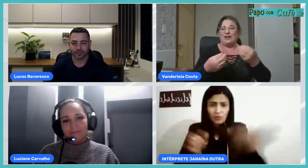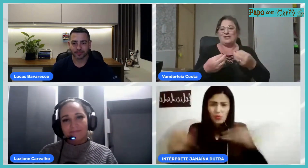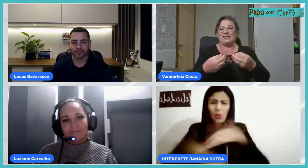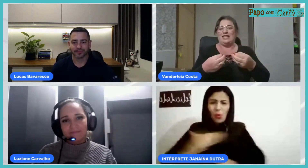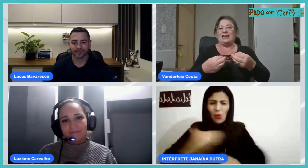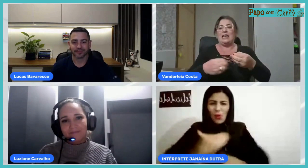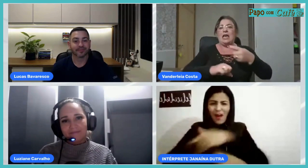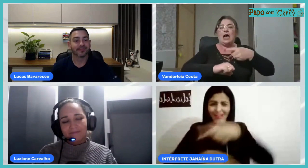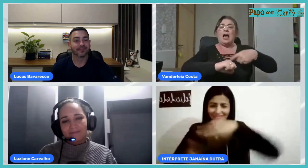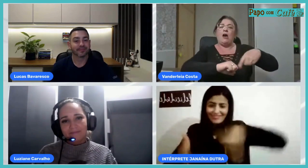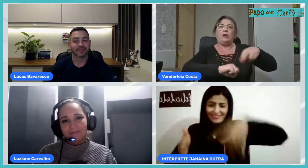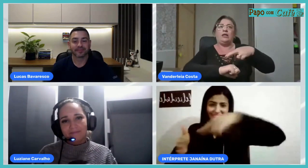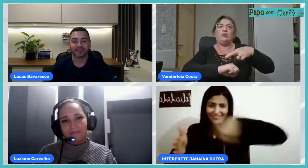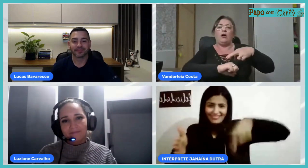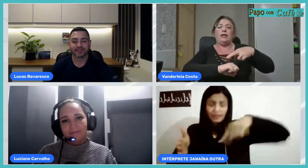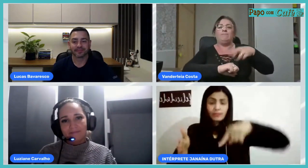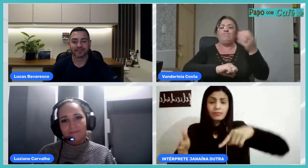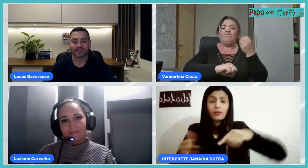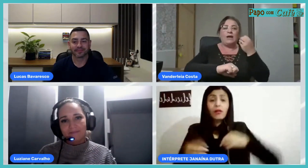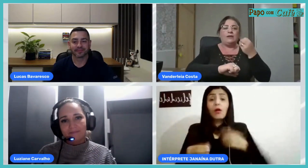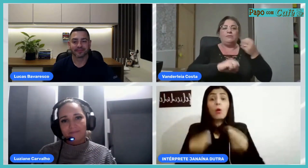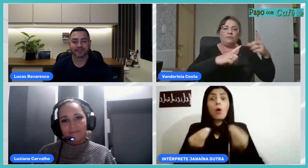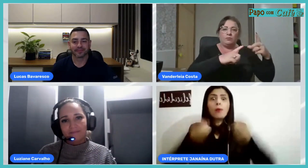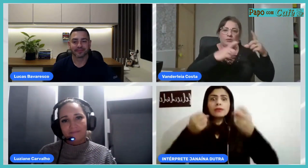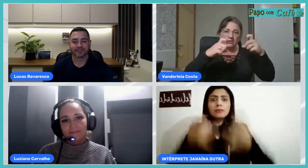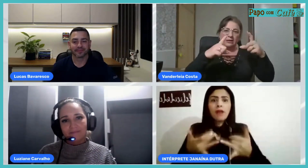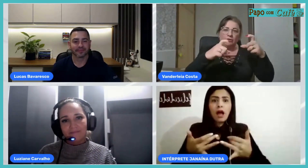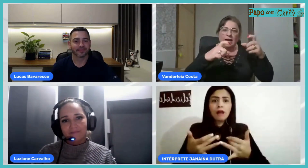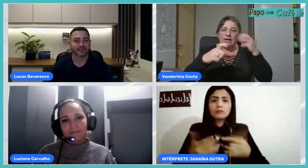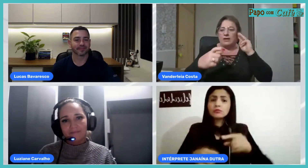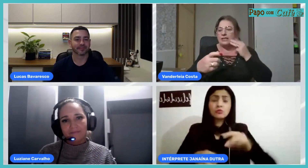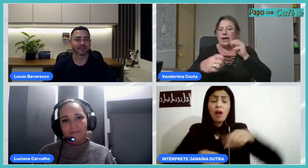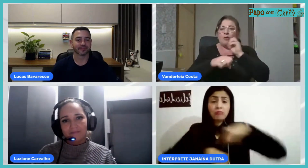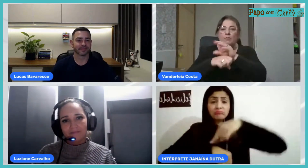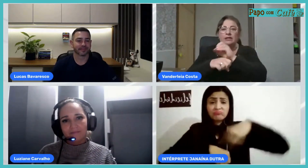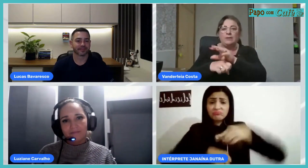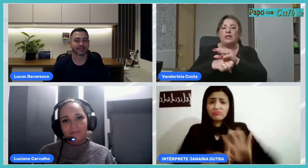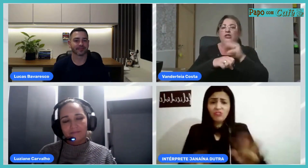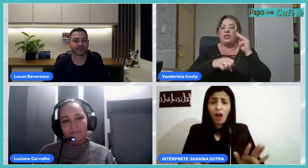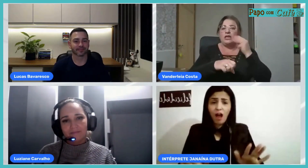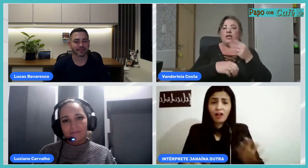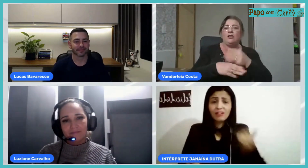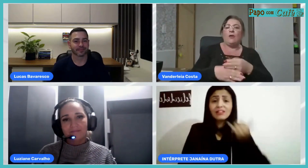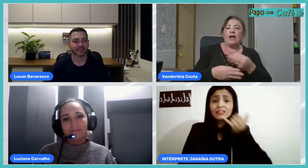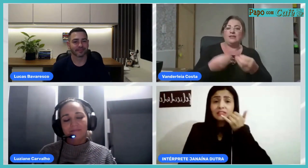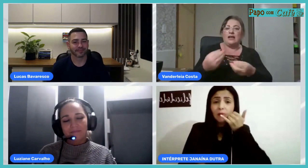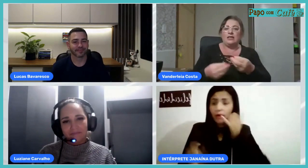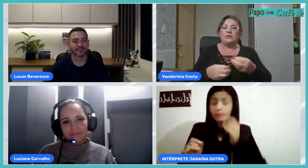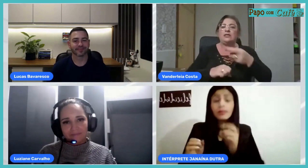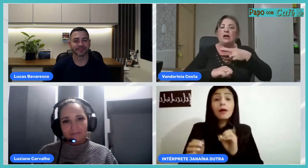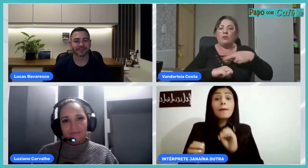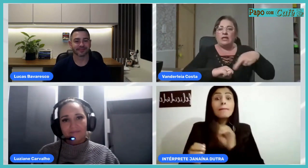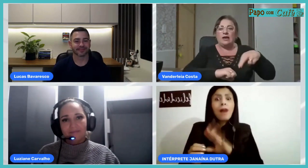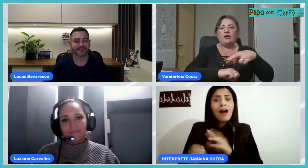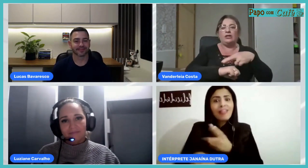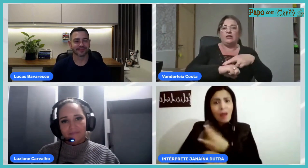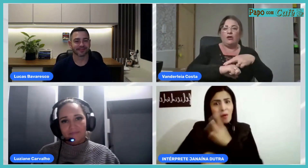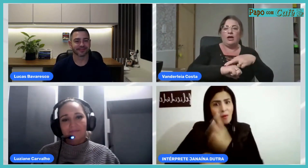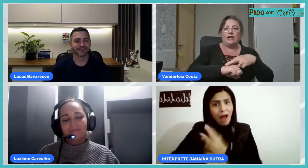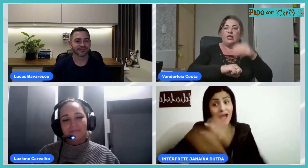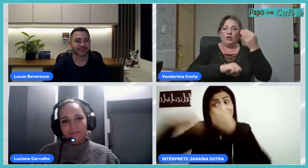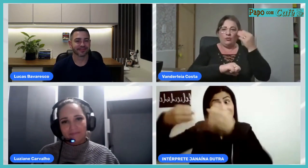remoto, eu faço assim, né? A rotatória. Bah, celular, WhatsApp, mandei para ti, no WhatsApp está ali o sinal que